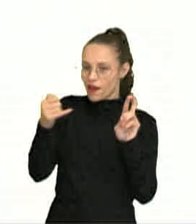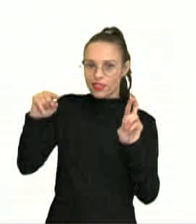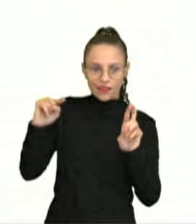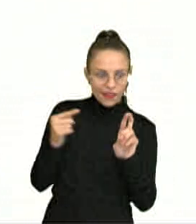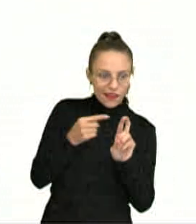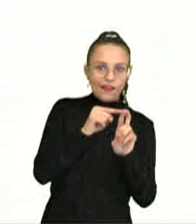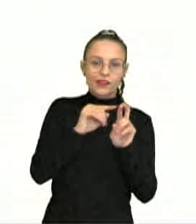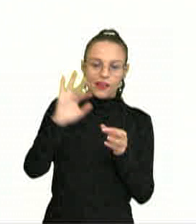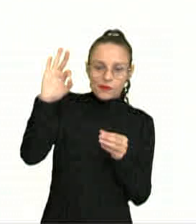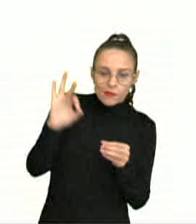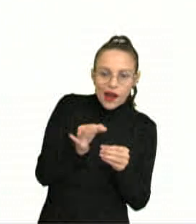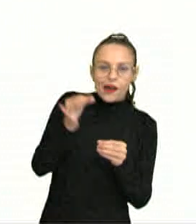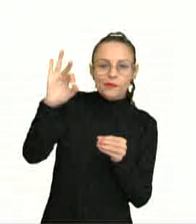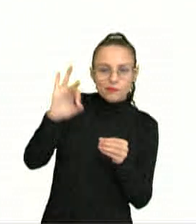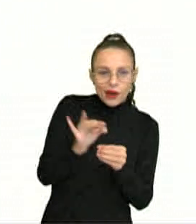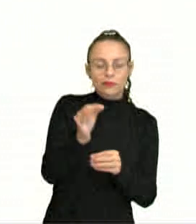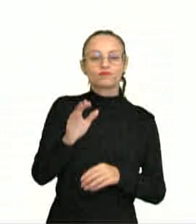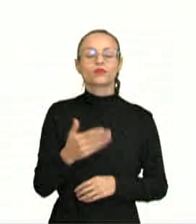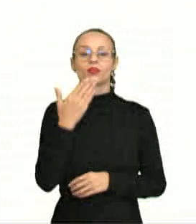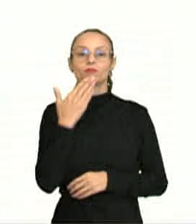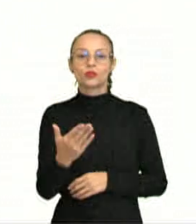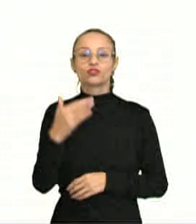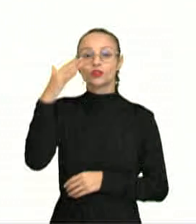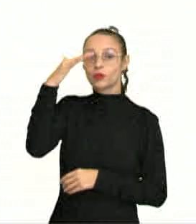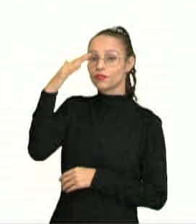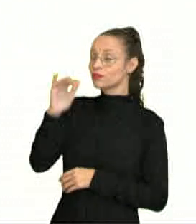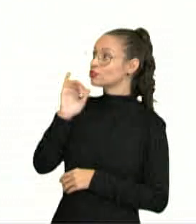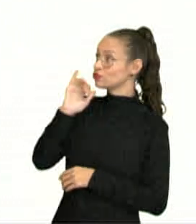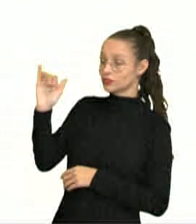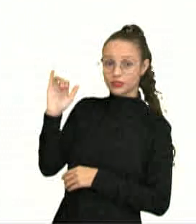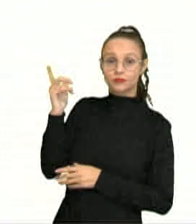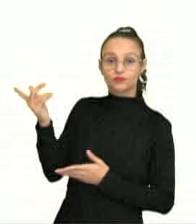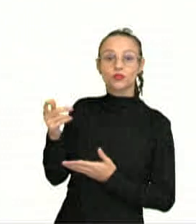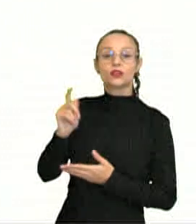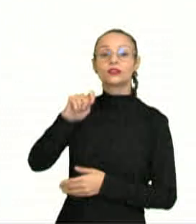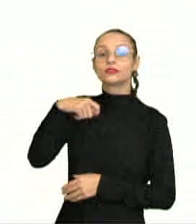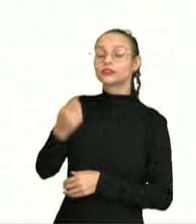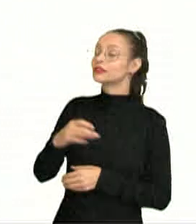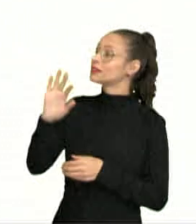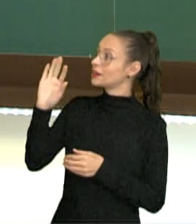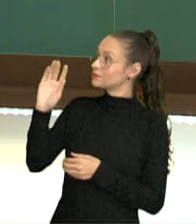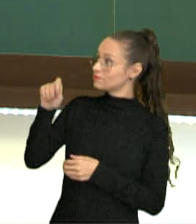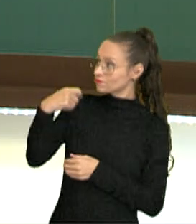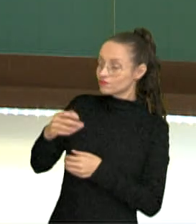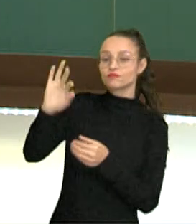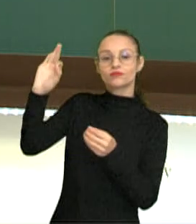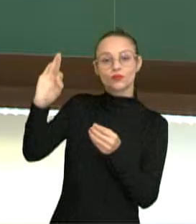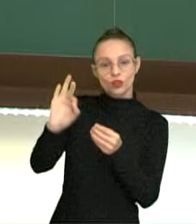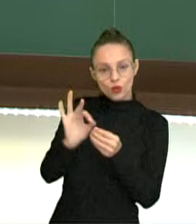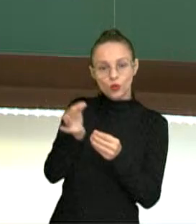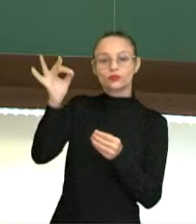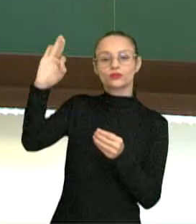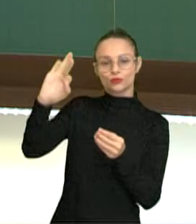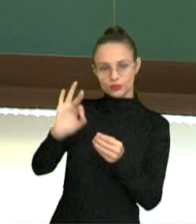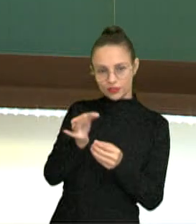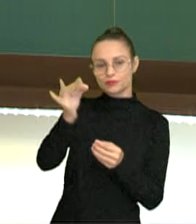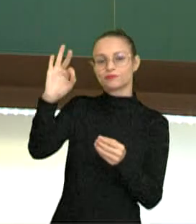vai cosendo? Então, eu pedi para a Vivi me dizer assim, como que é coser de costurar? Qual é o